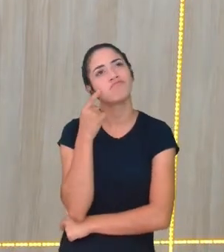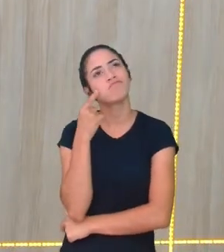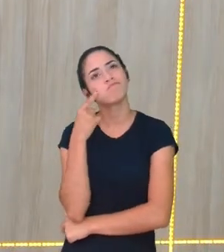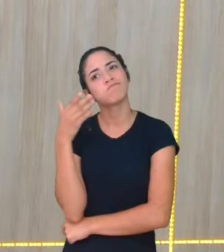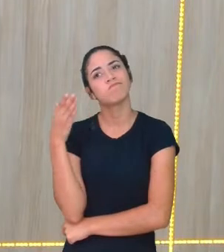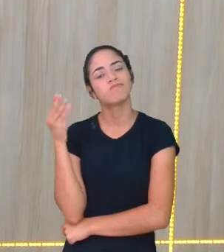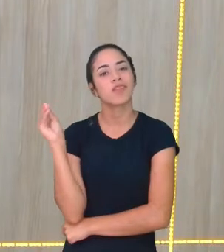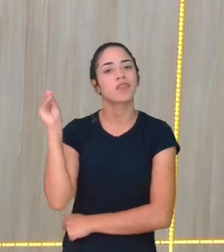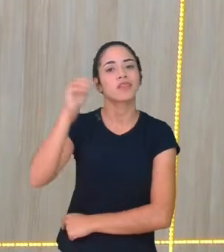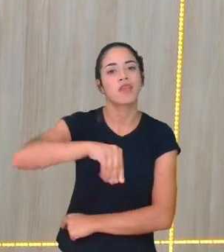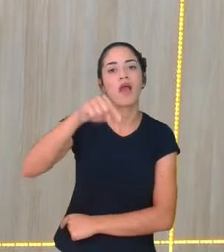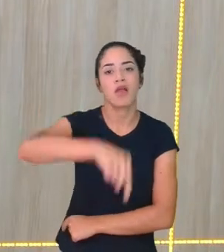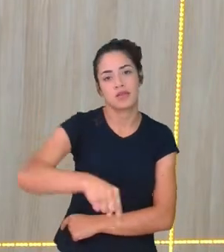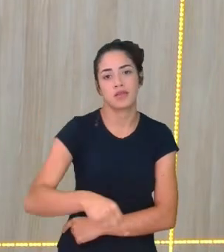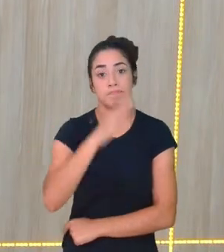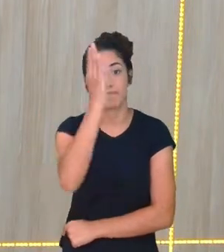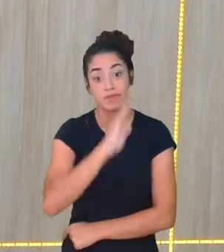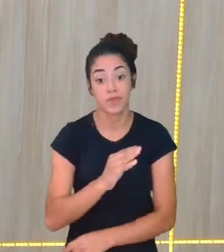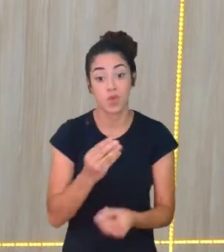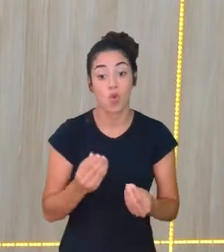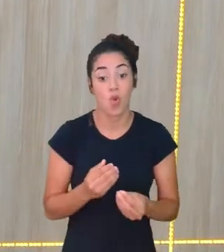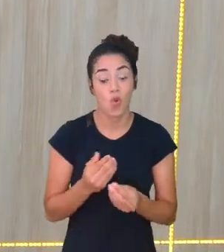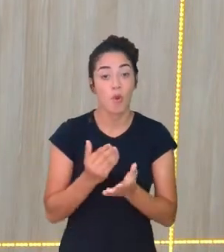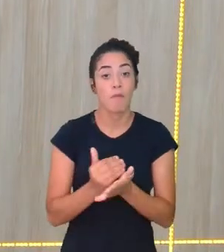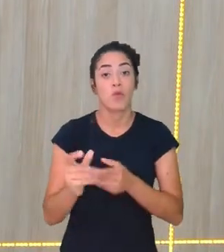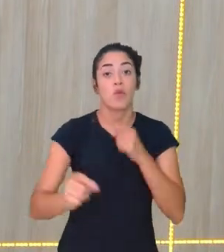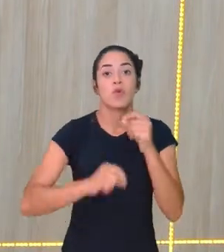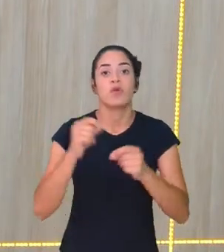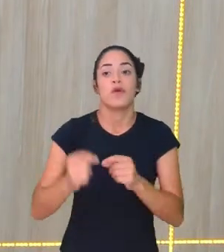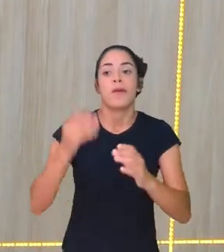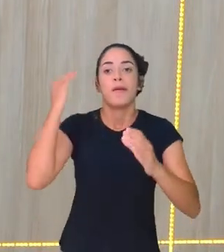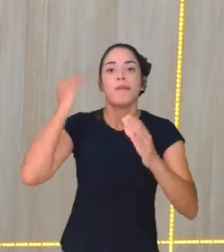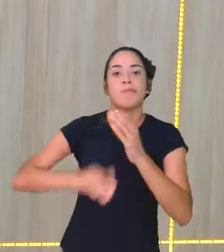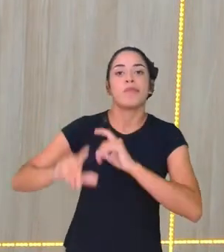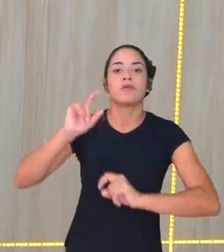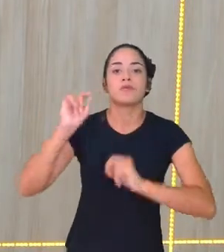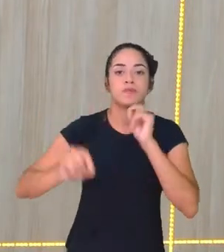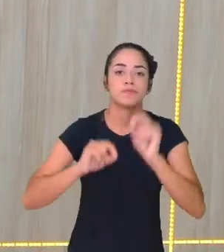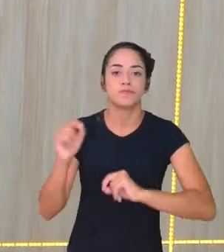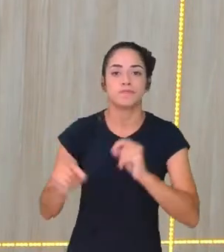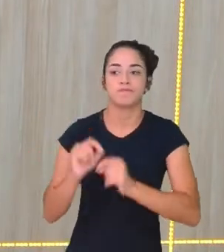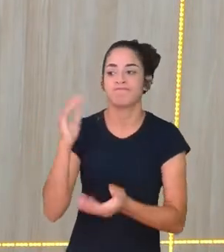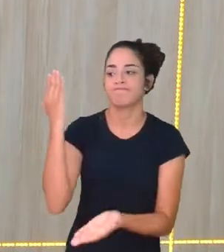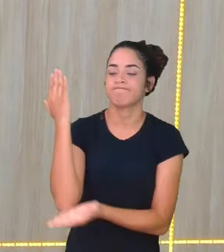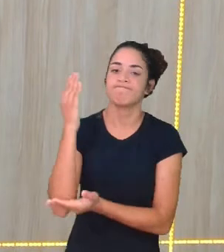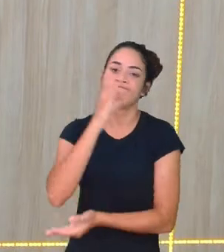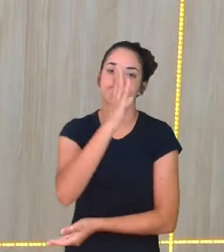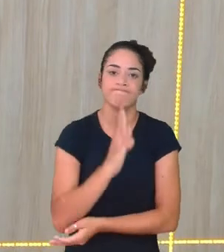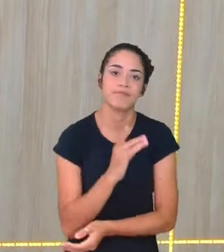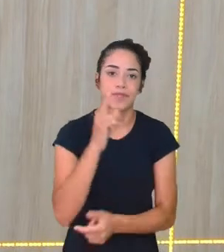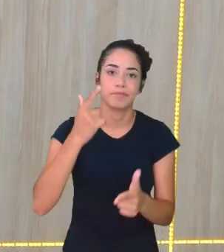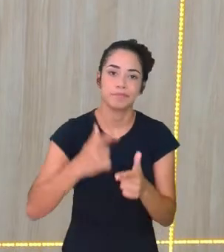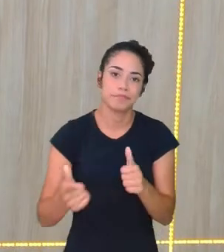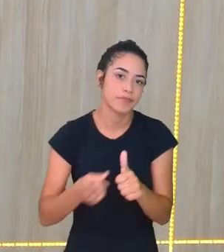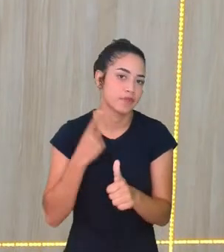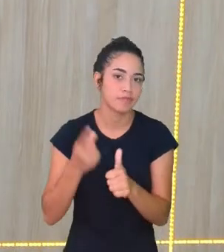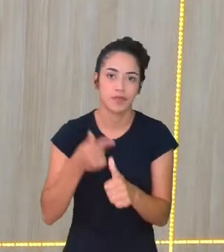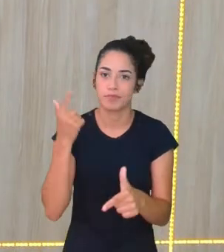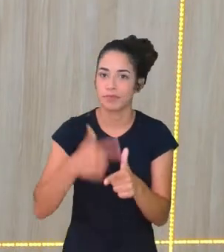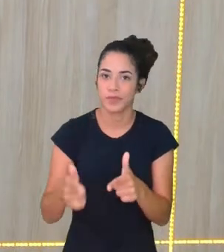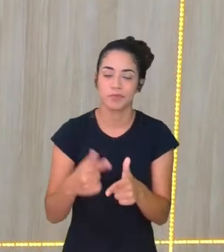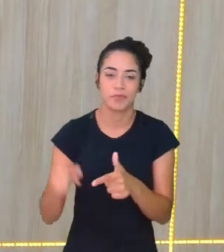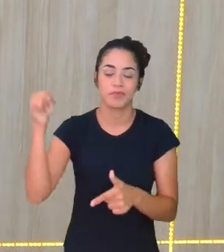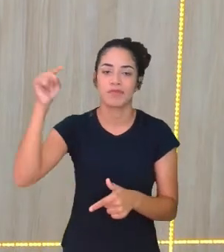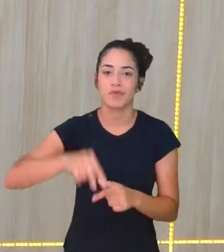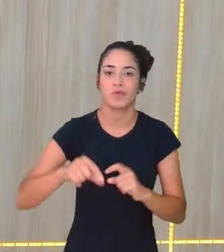para cá e começam a enviar madeira de pau-brasil gerando um dos primeiros problemas né que a invasão vai trazer para